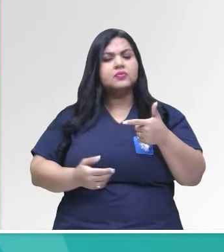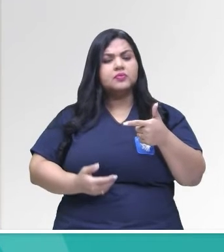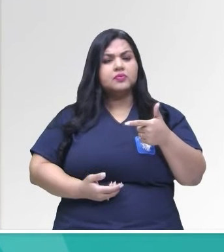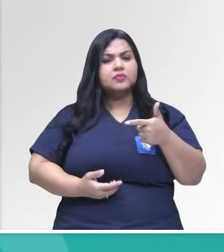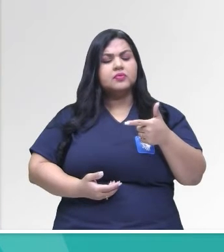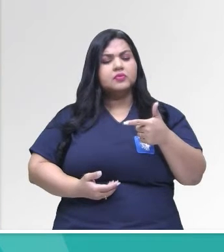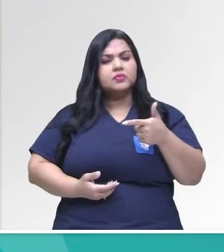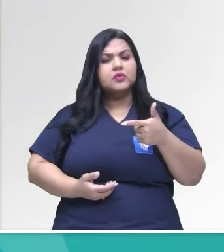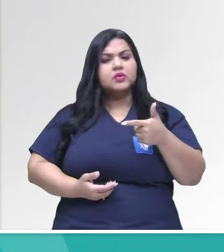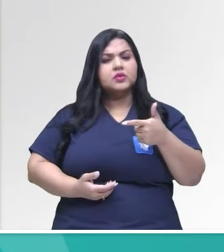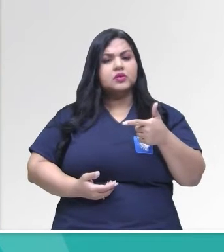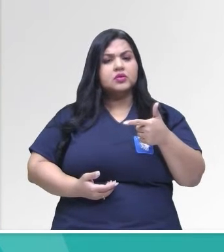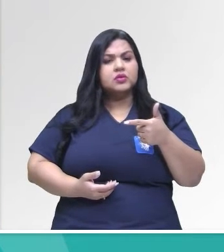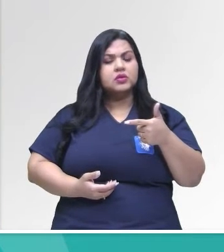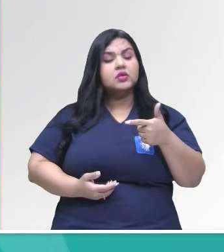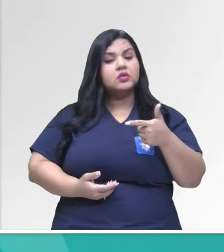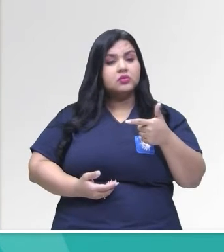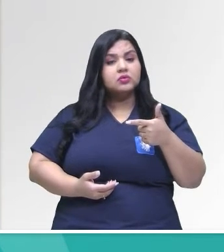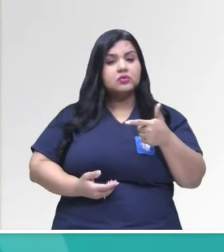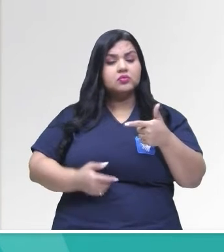Invented, created.